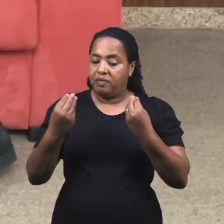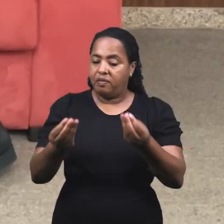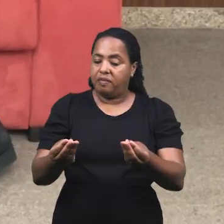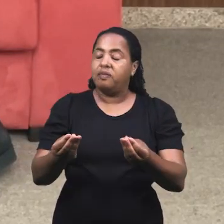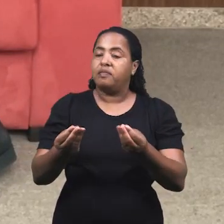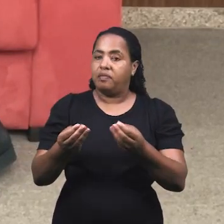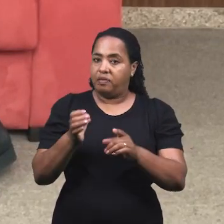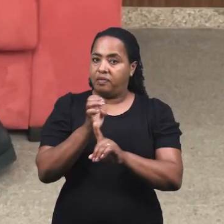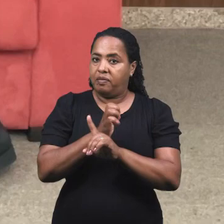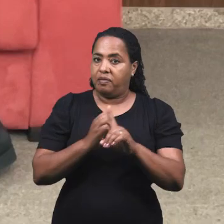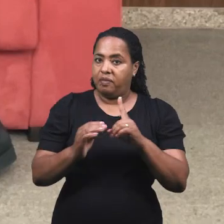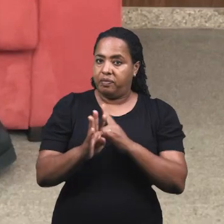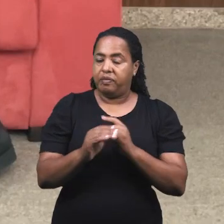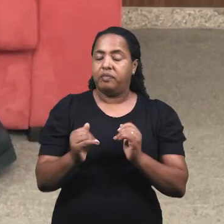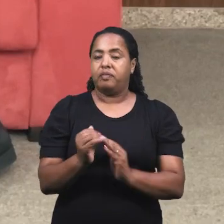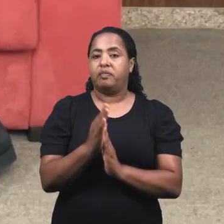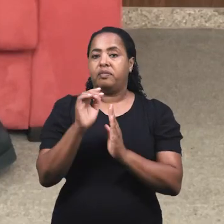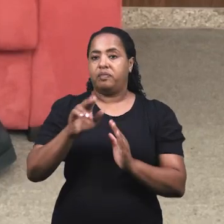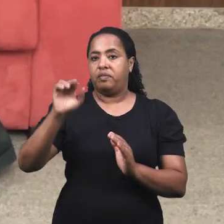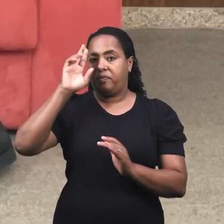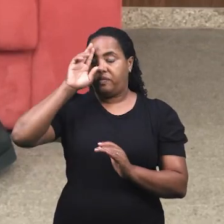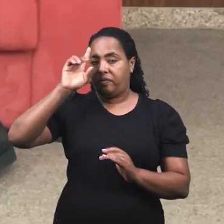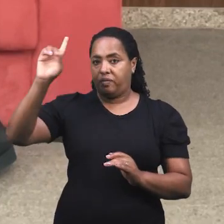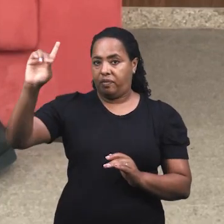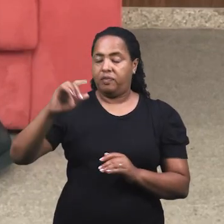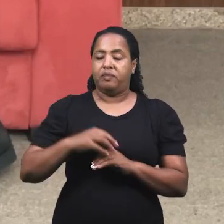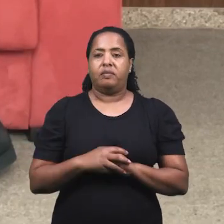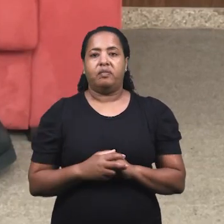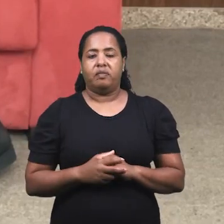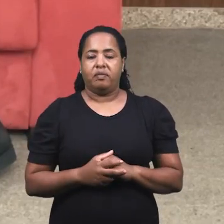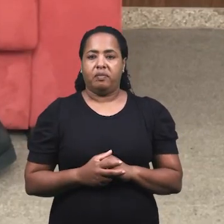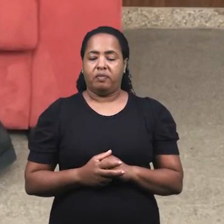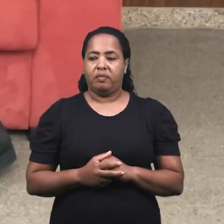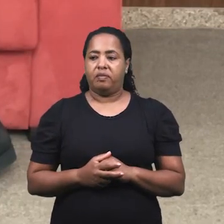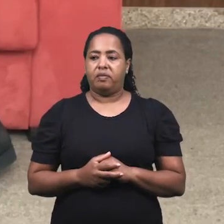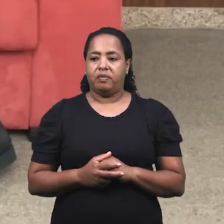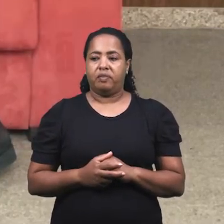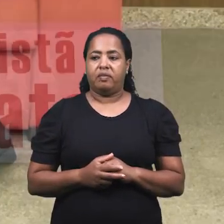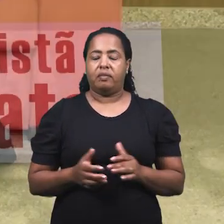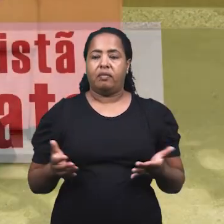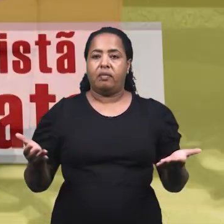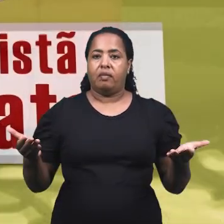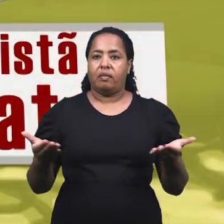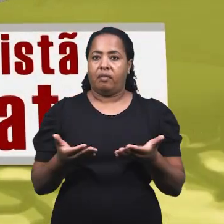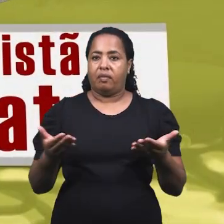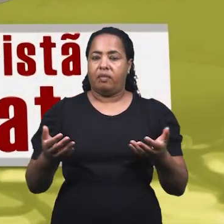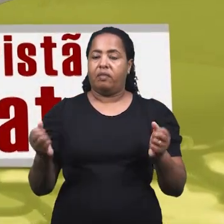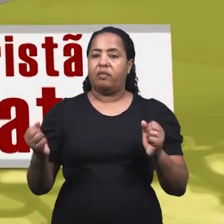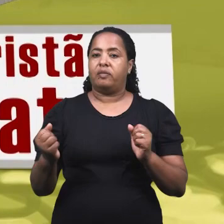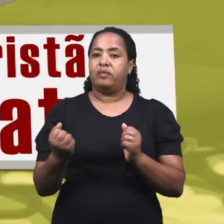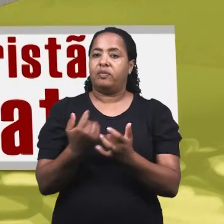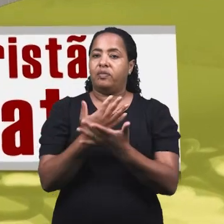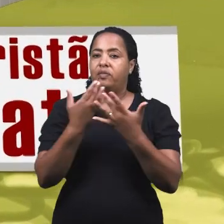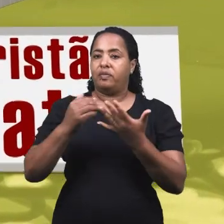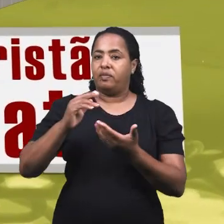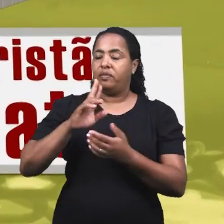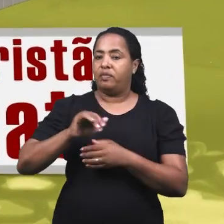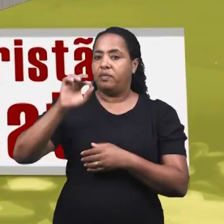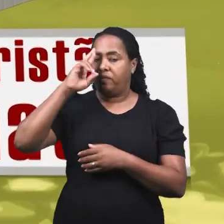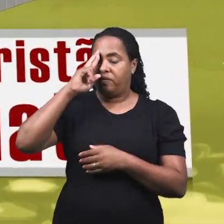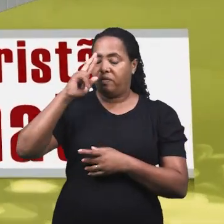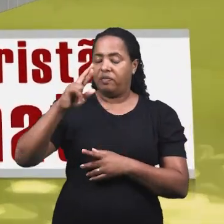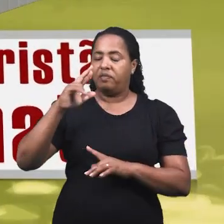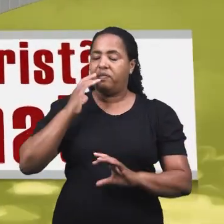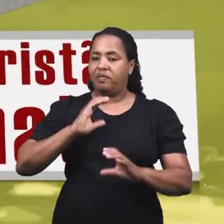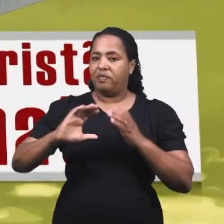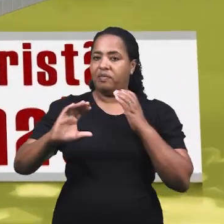que foi dado na escola bíblica dominical. Seja louvado o nome do nosso Deus por isso. Nós vamos então agora glorificar o